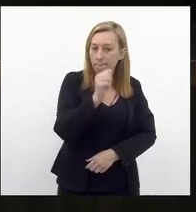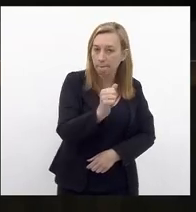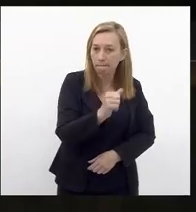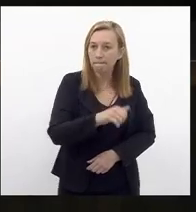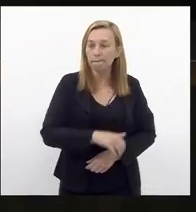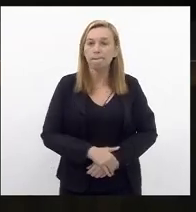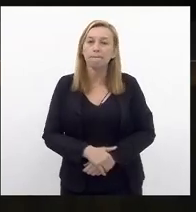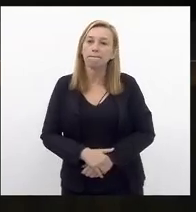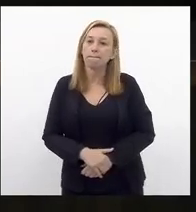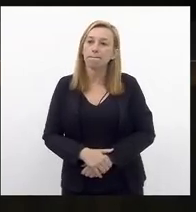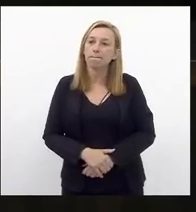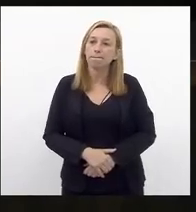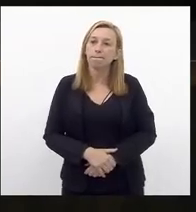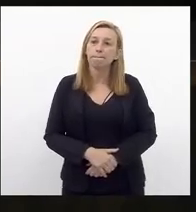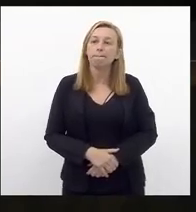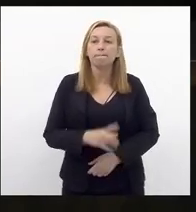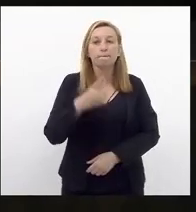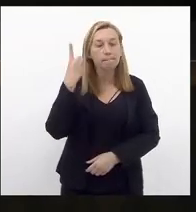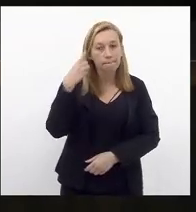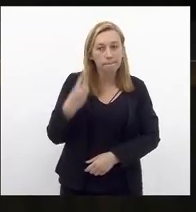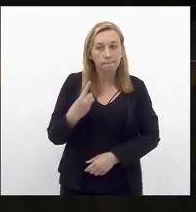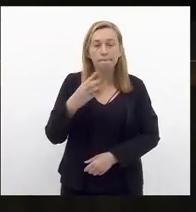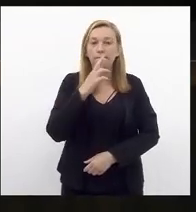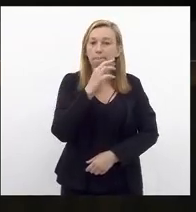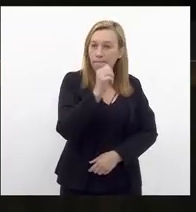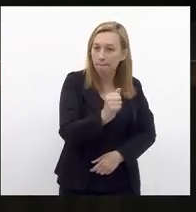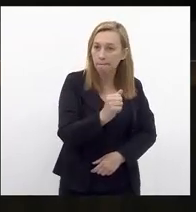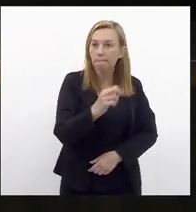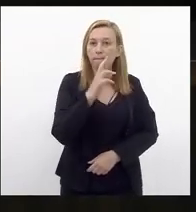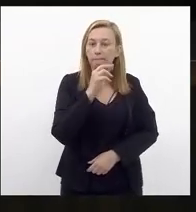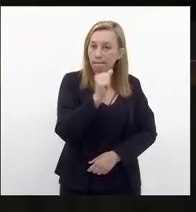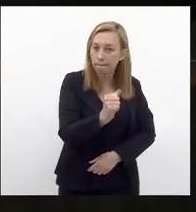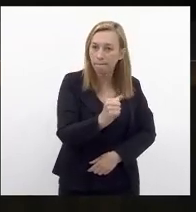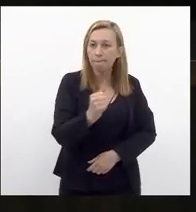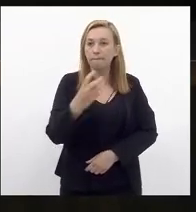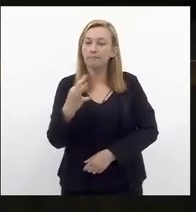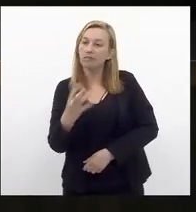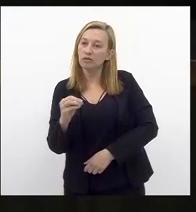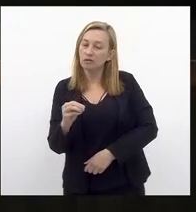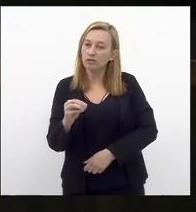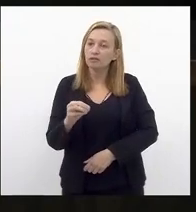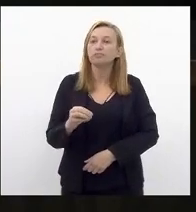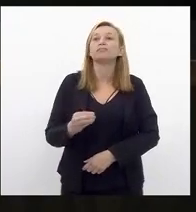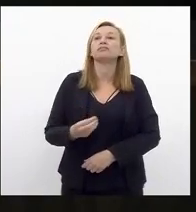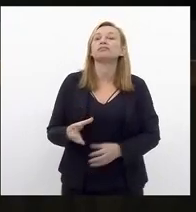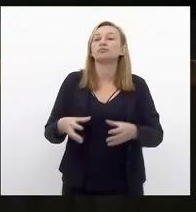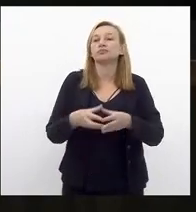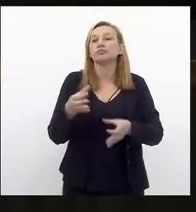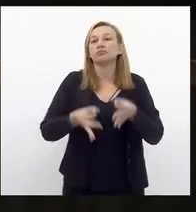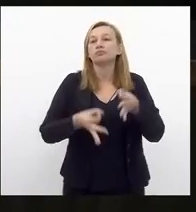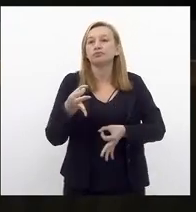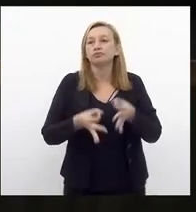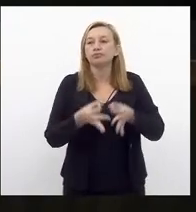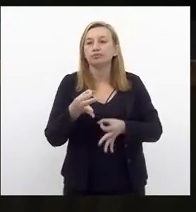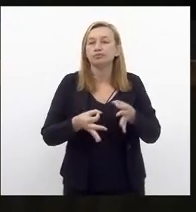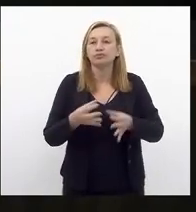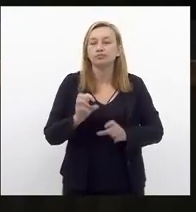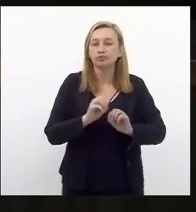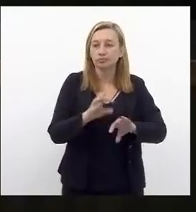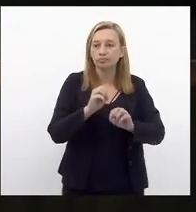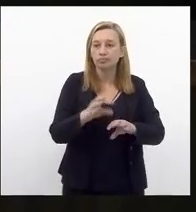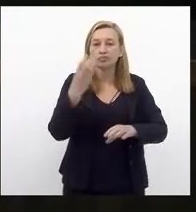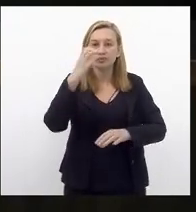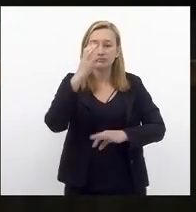Amorim Oi Dani Monteiro Rodrigo Amorim e Rodrigo Amorim Chico Machado perdendo de pareceres das comissões de condição Justiça de